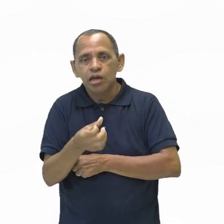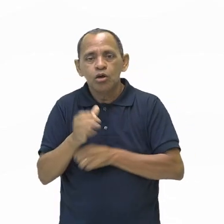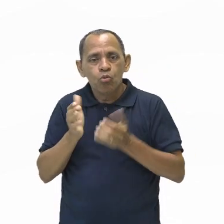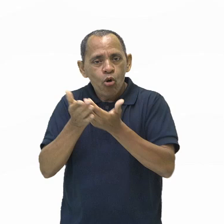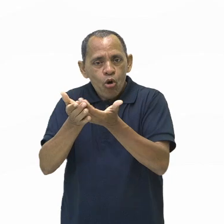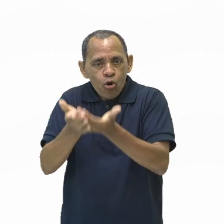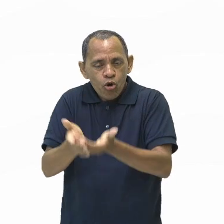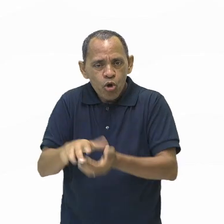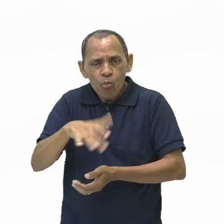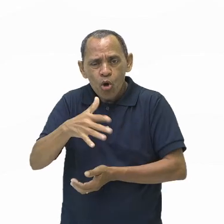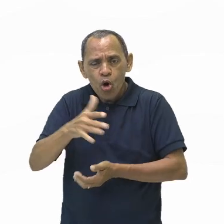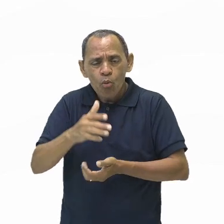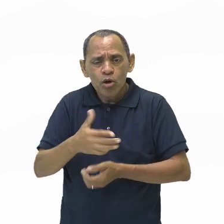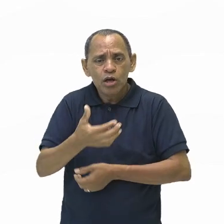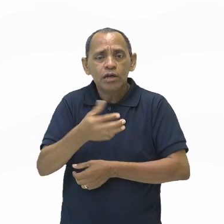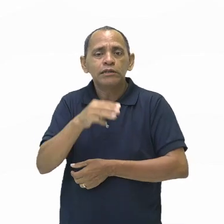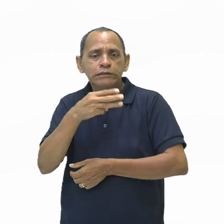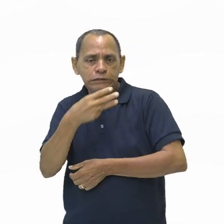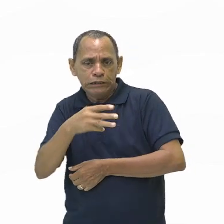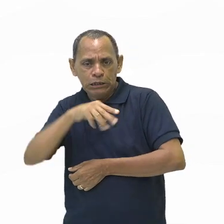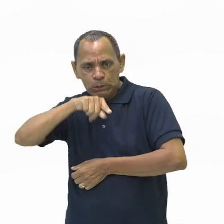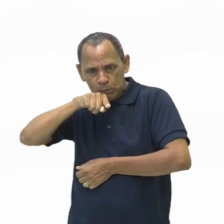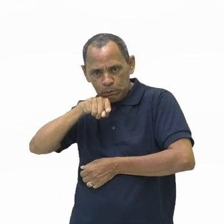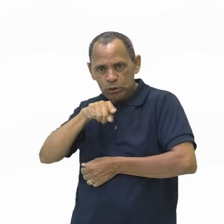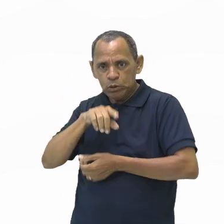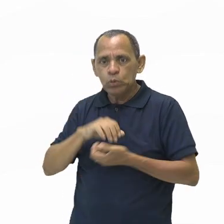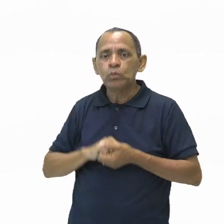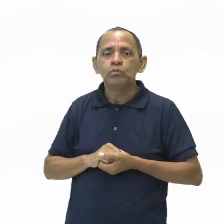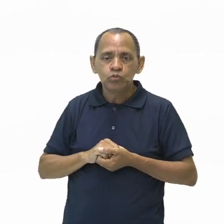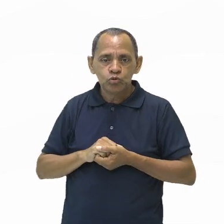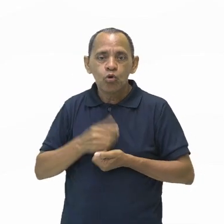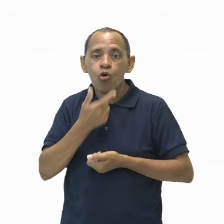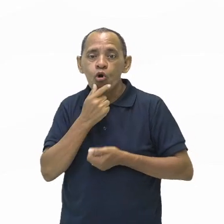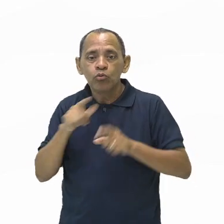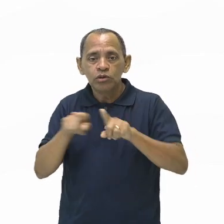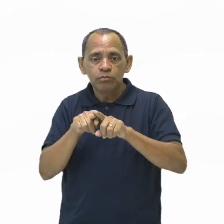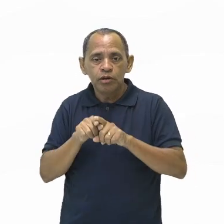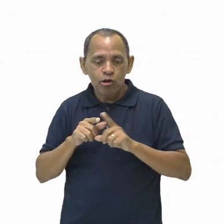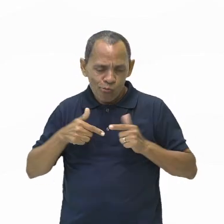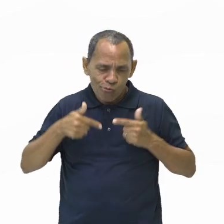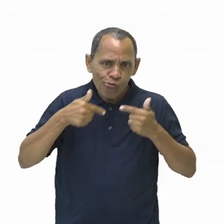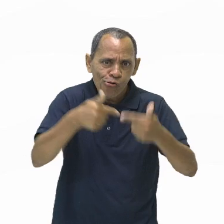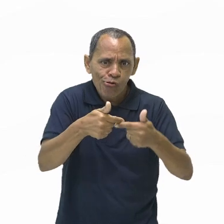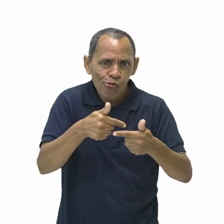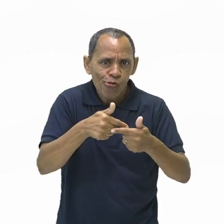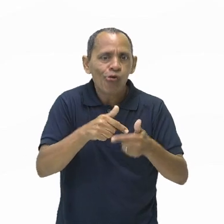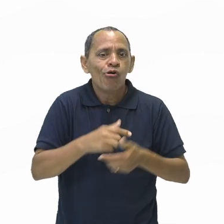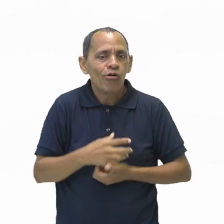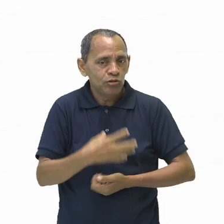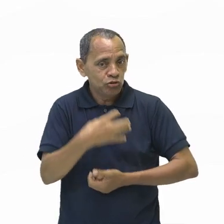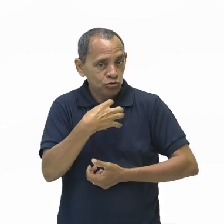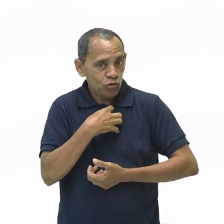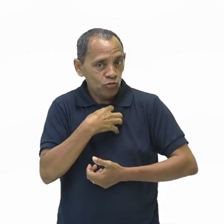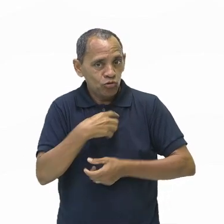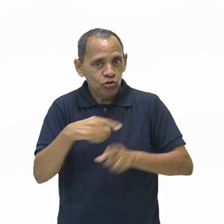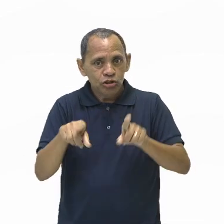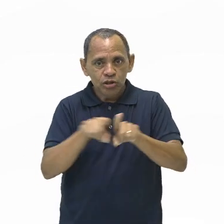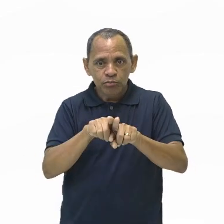3.000 homens atacou Salvador e eles acabaram capturando